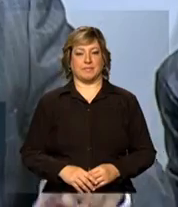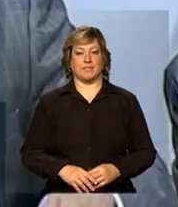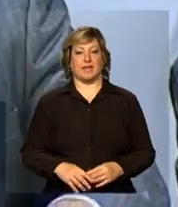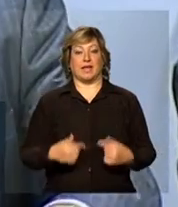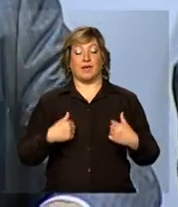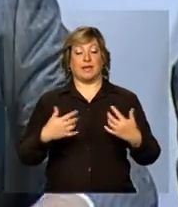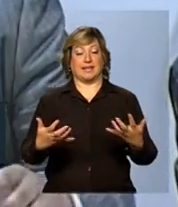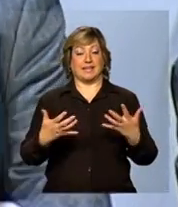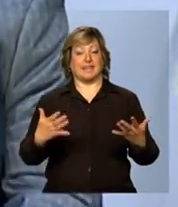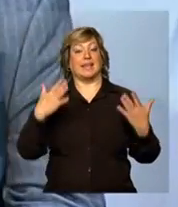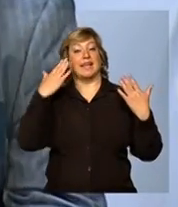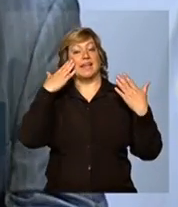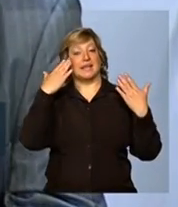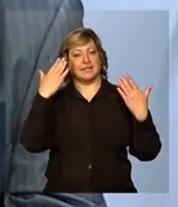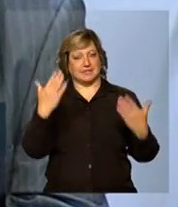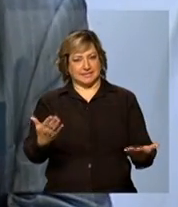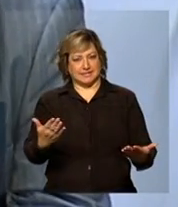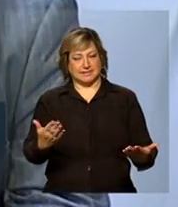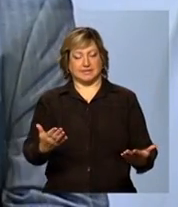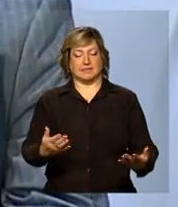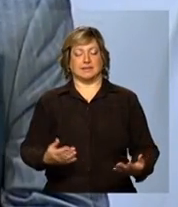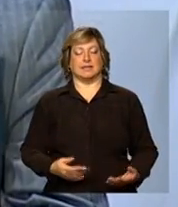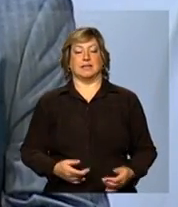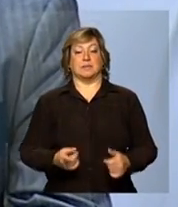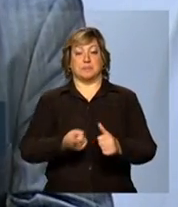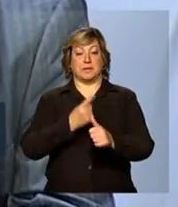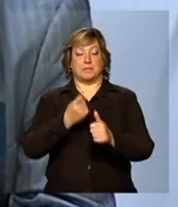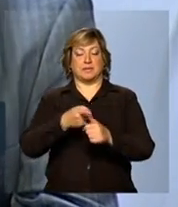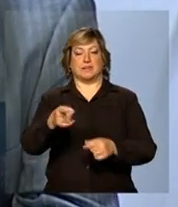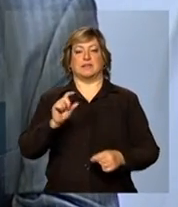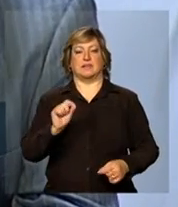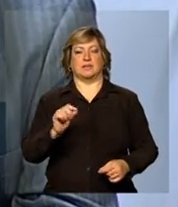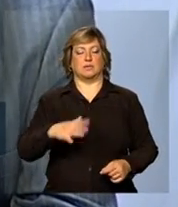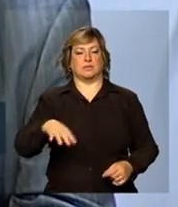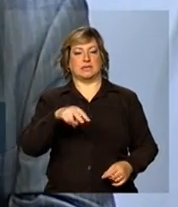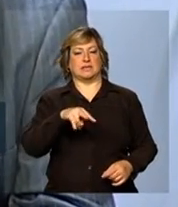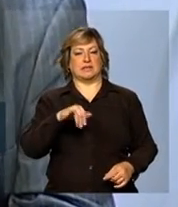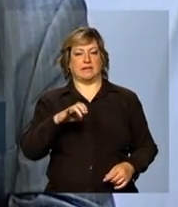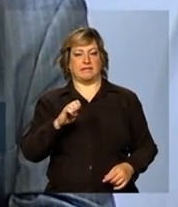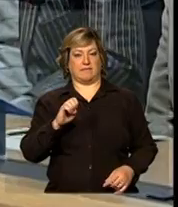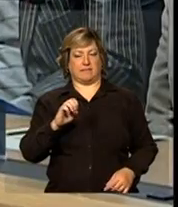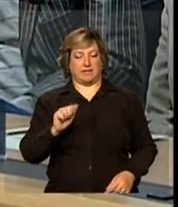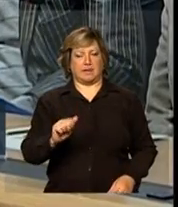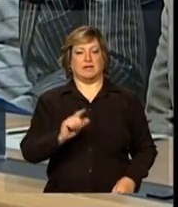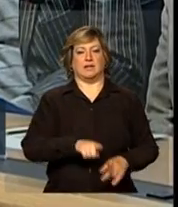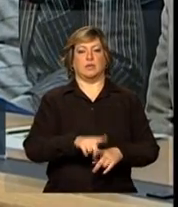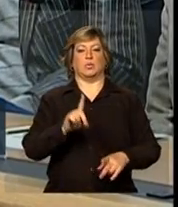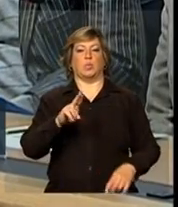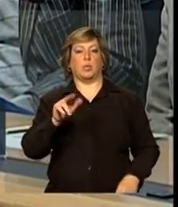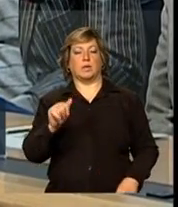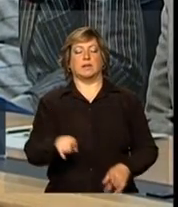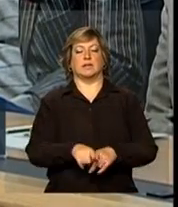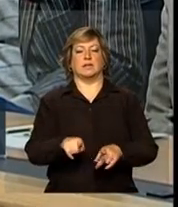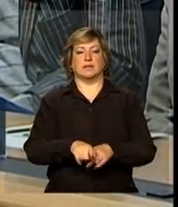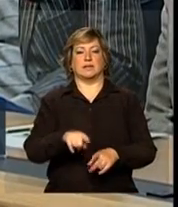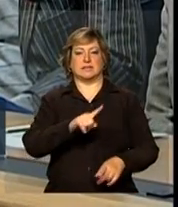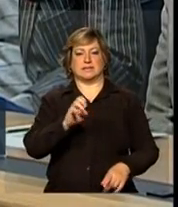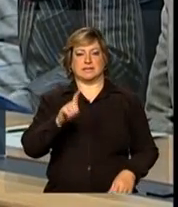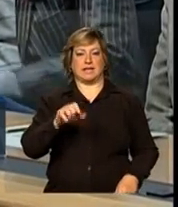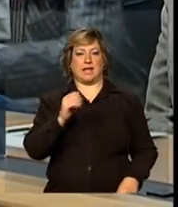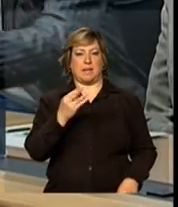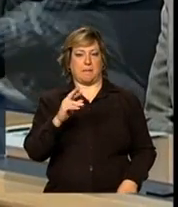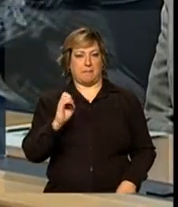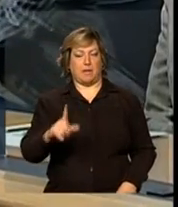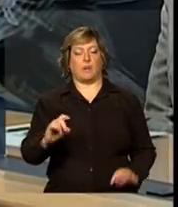Queria agradecer, não só em primeiro lugar, né, a Nível, Duda, de estarem aqui, o Zé de Abreu,